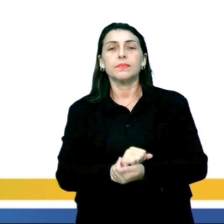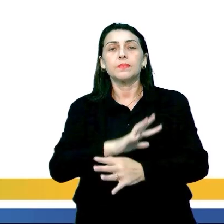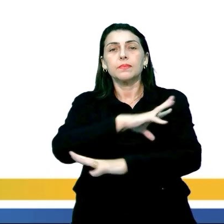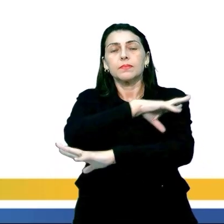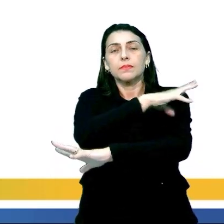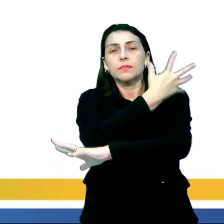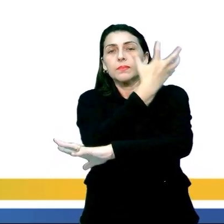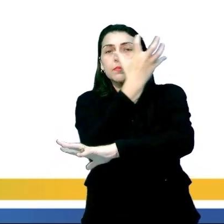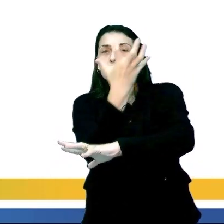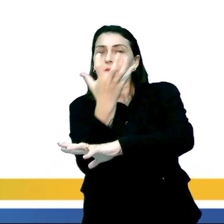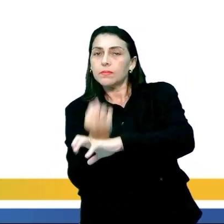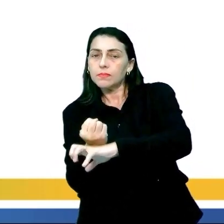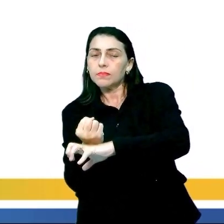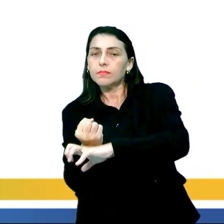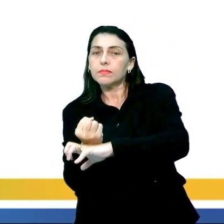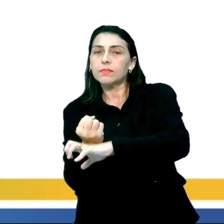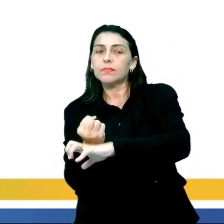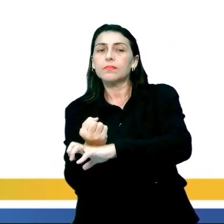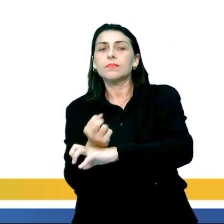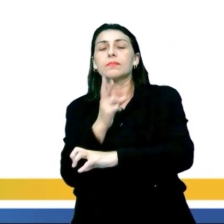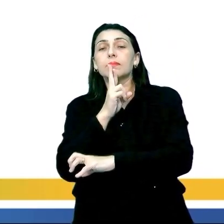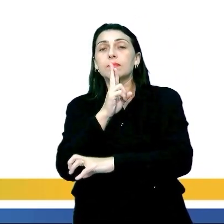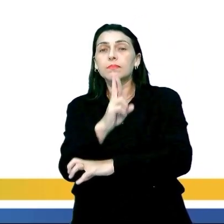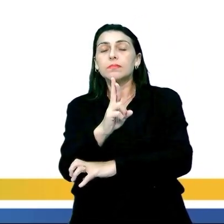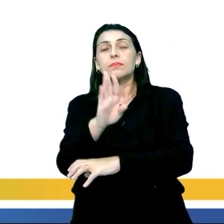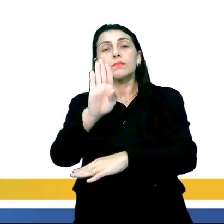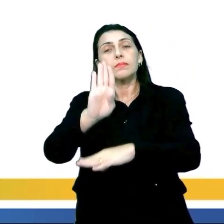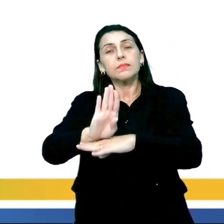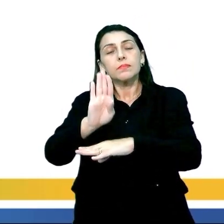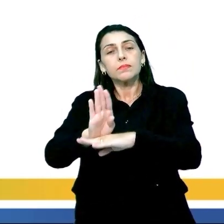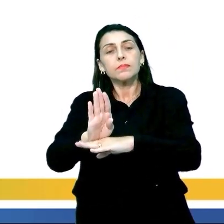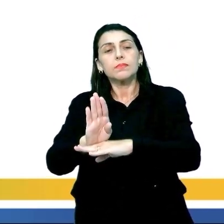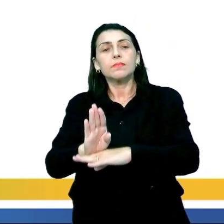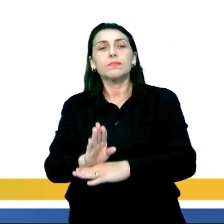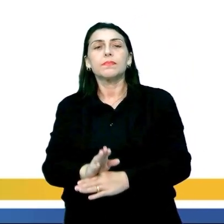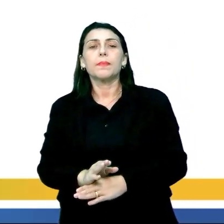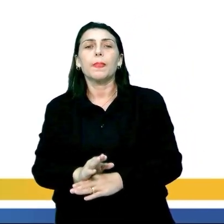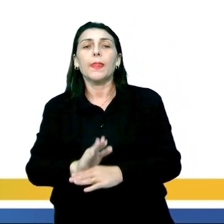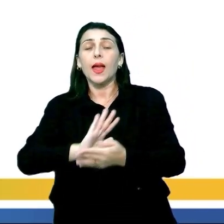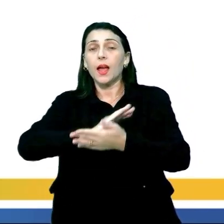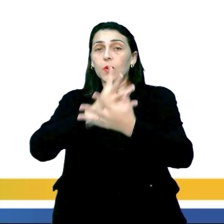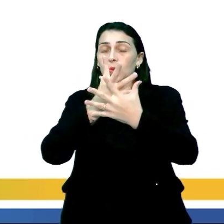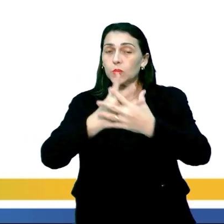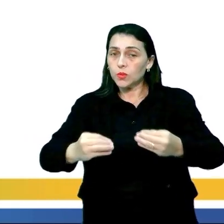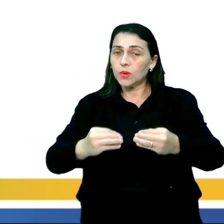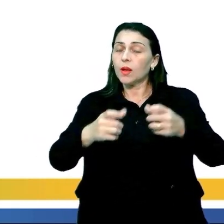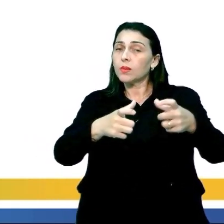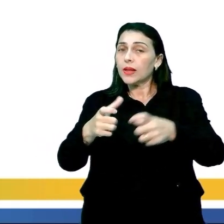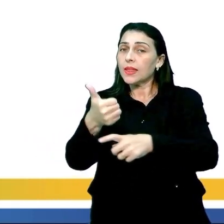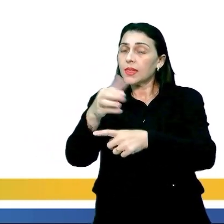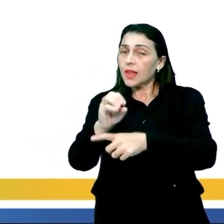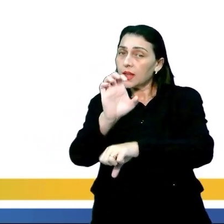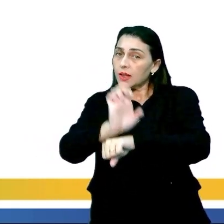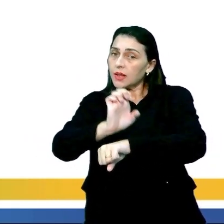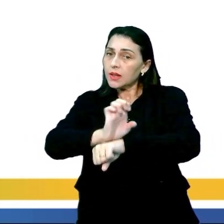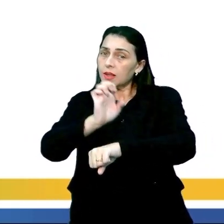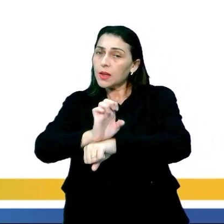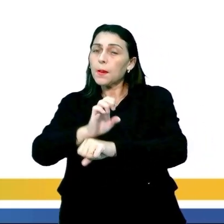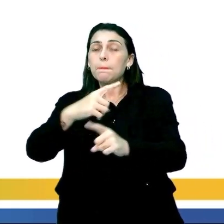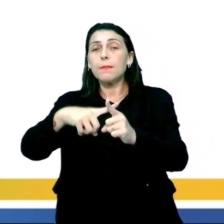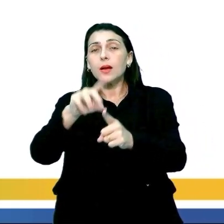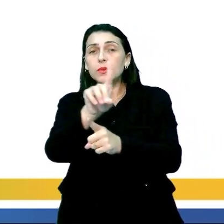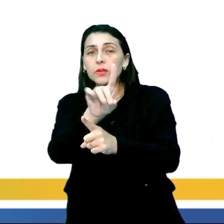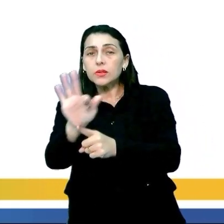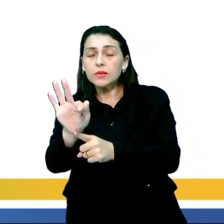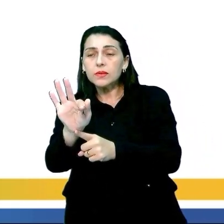Cerrado. Então, vamos aqui à resposta. A degradação do bioma, ocupado por 10 estados, mais o